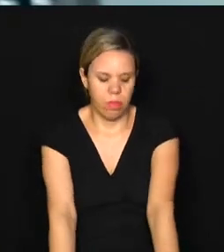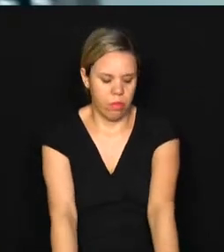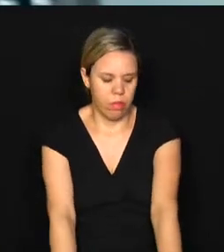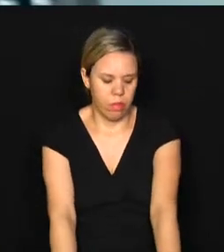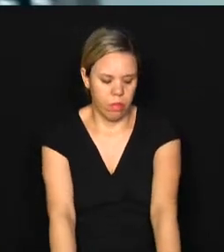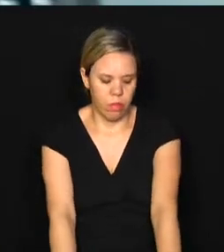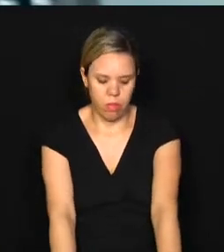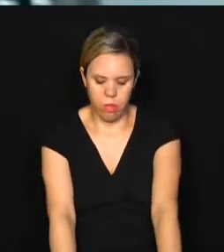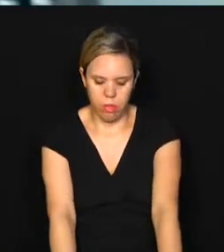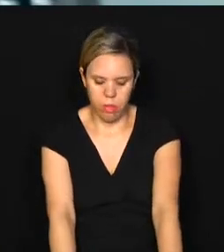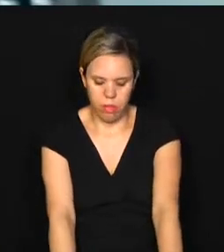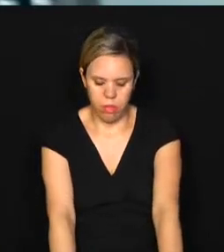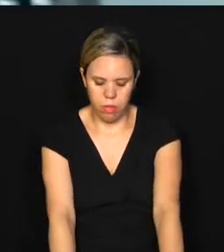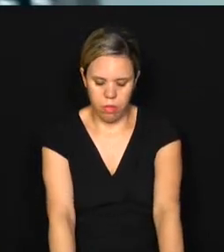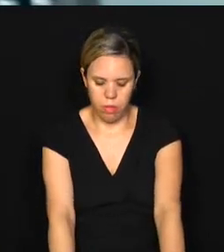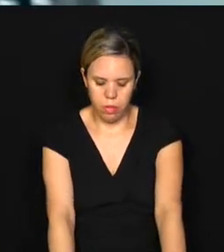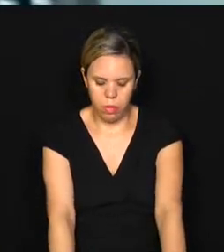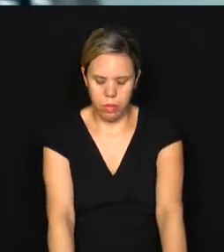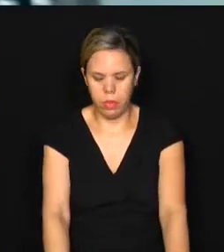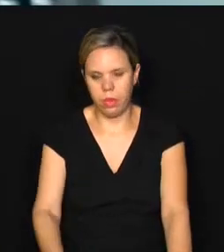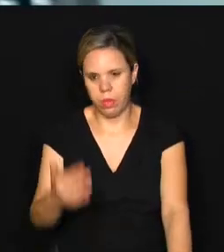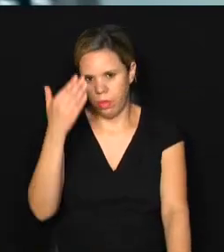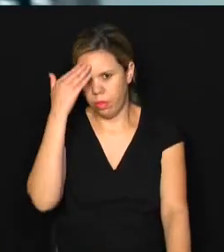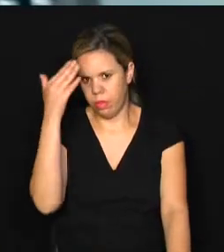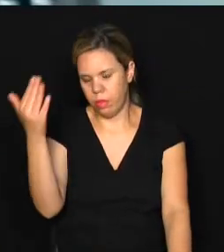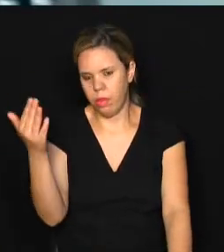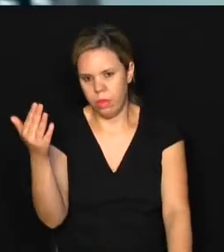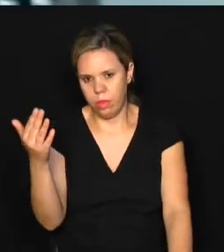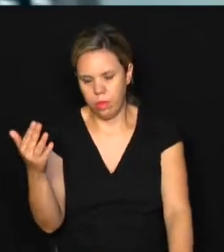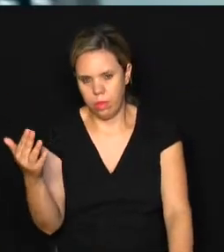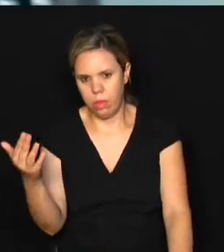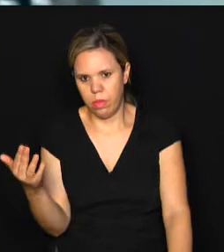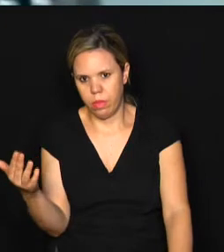o meu agradecimento a toda